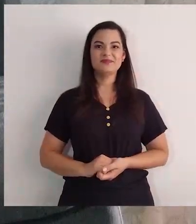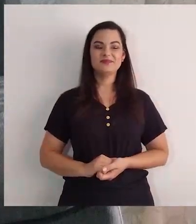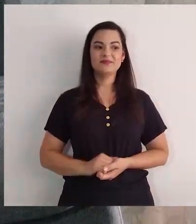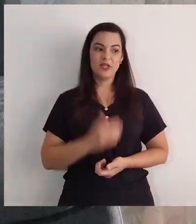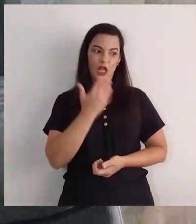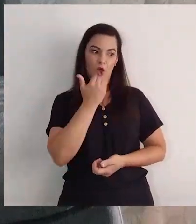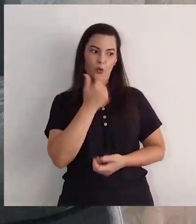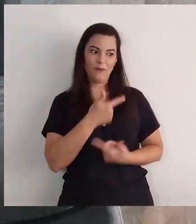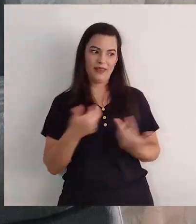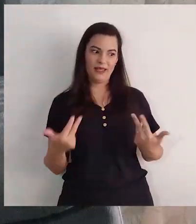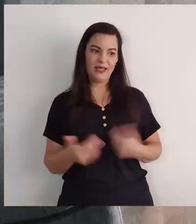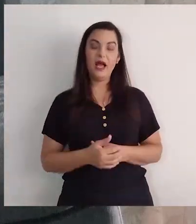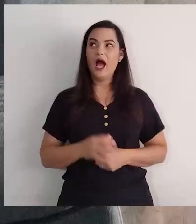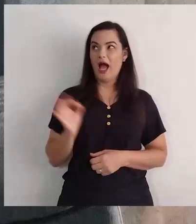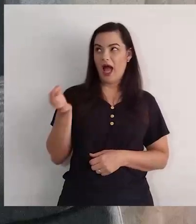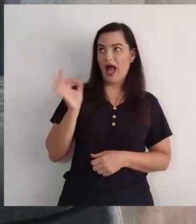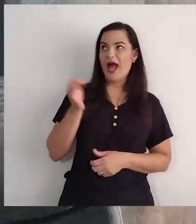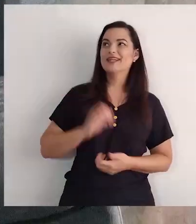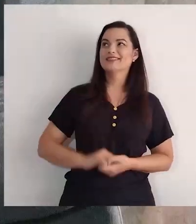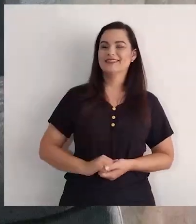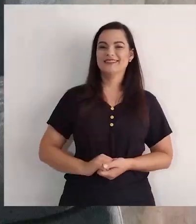escola?